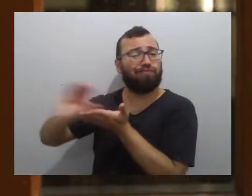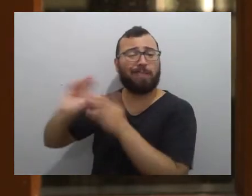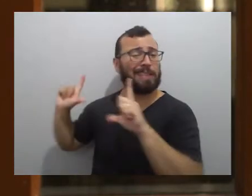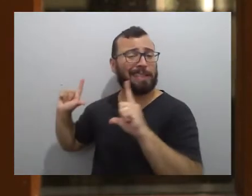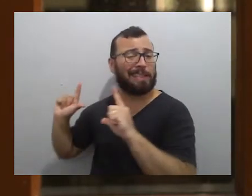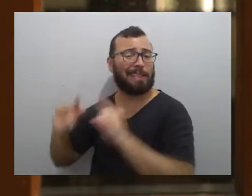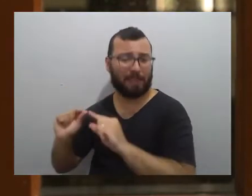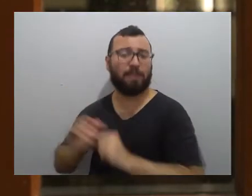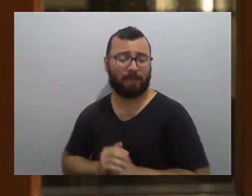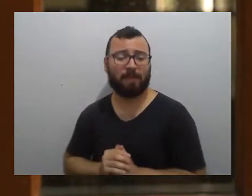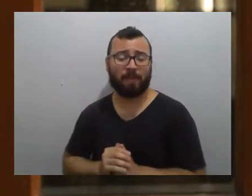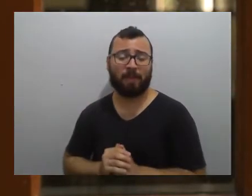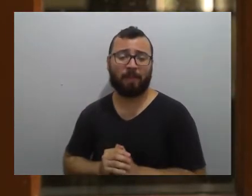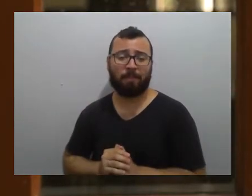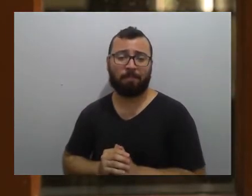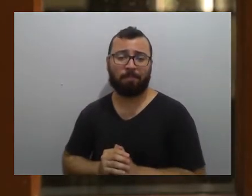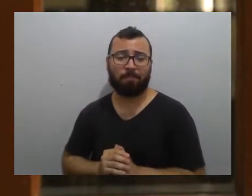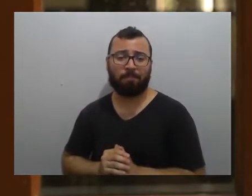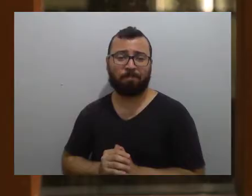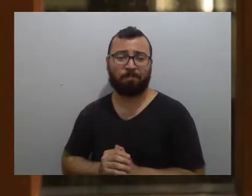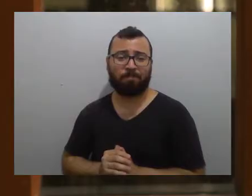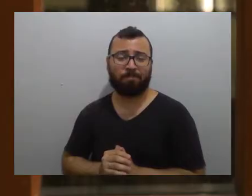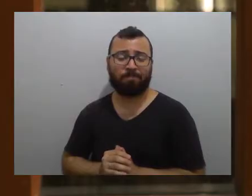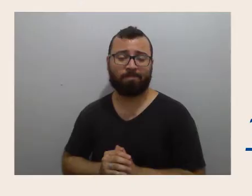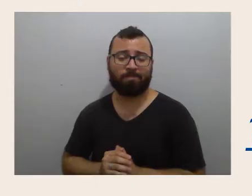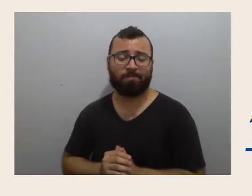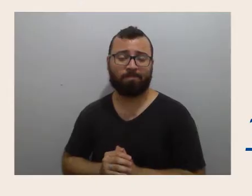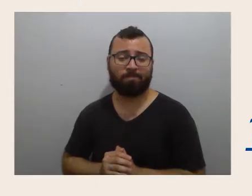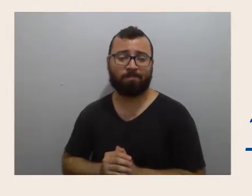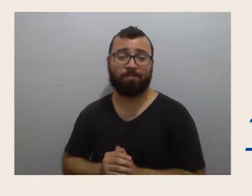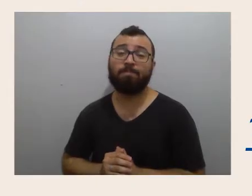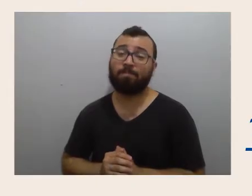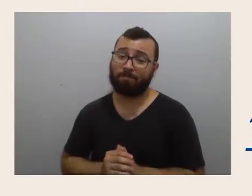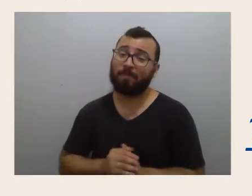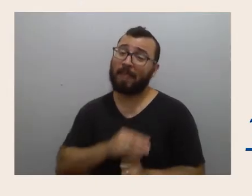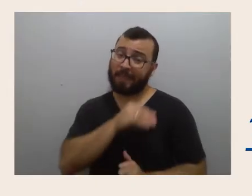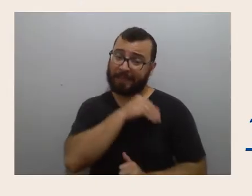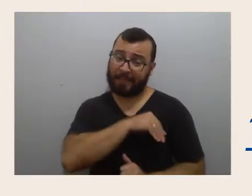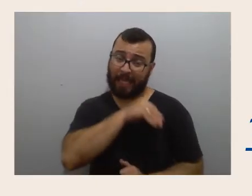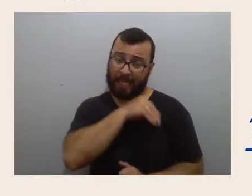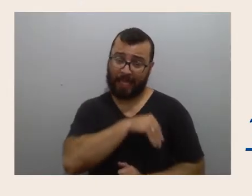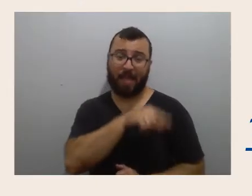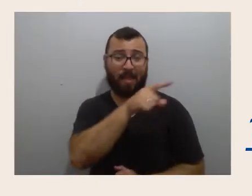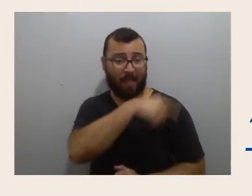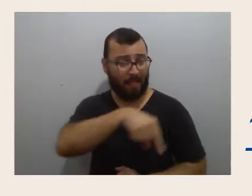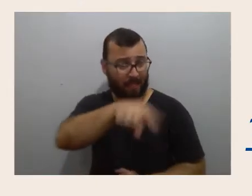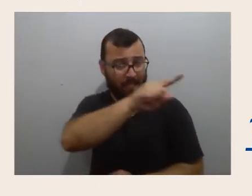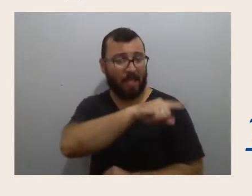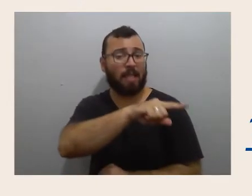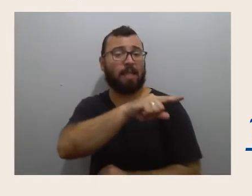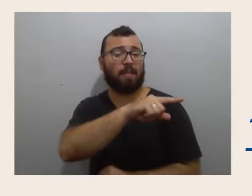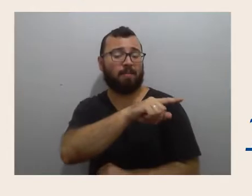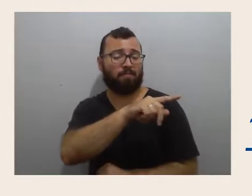na distribuição de recursos para manutenção e investimento. Ainda assim, por consequência das políticas dos anos